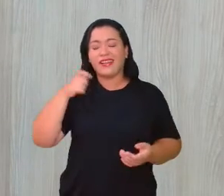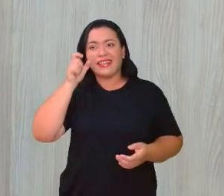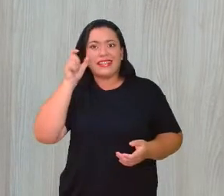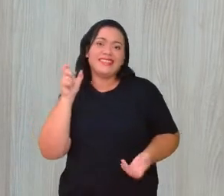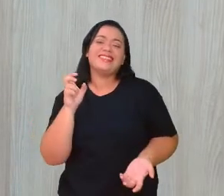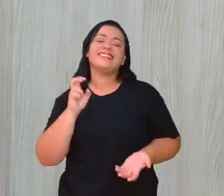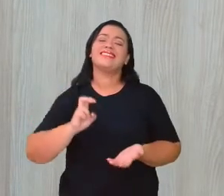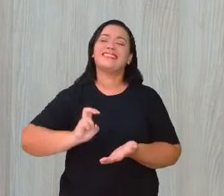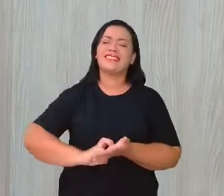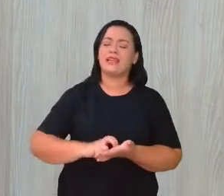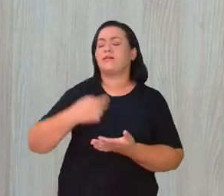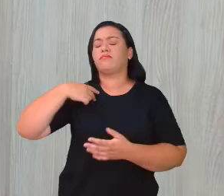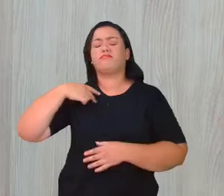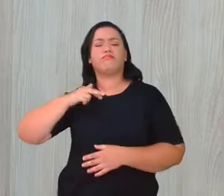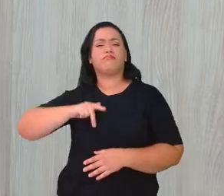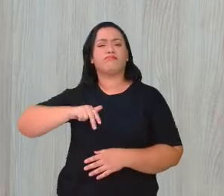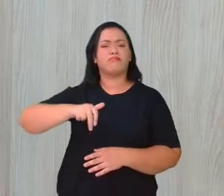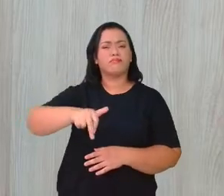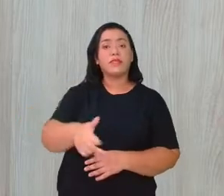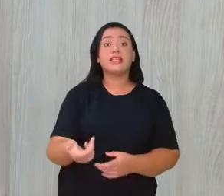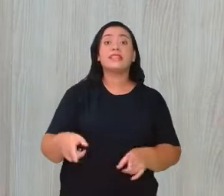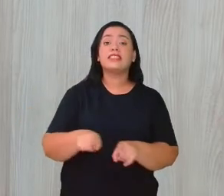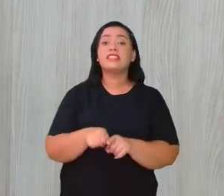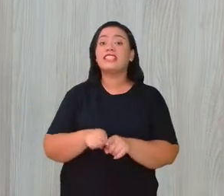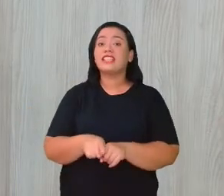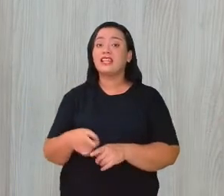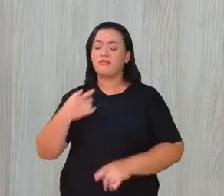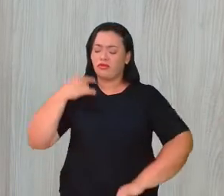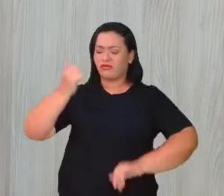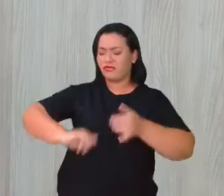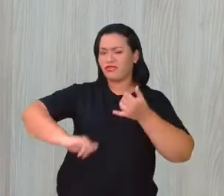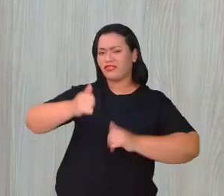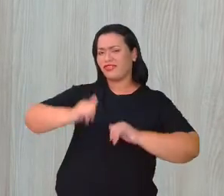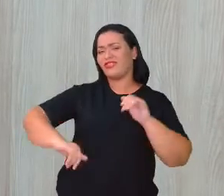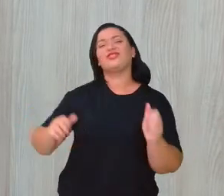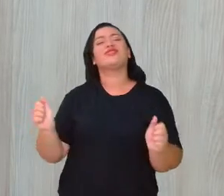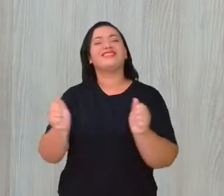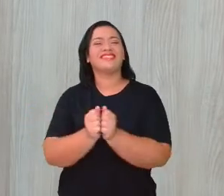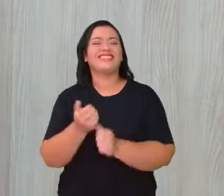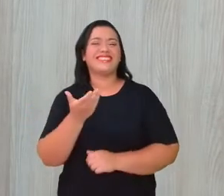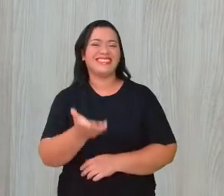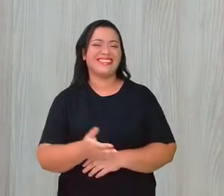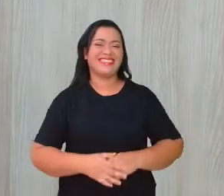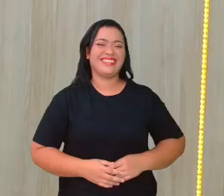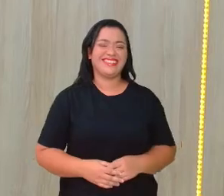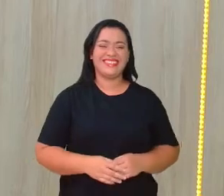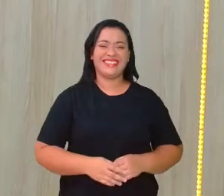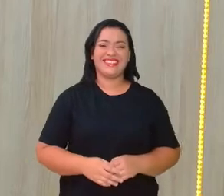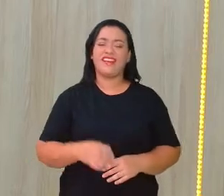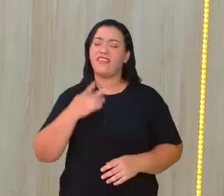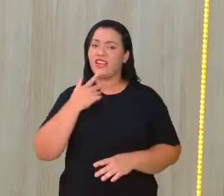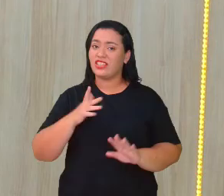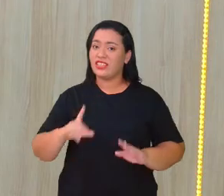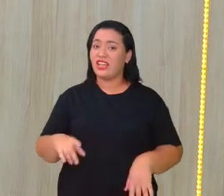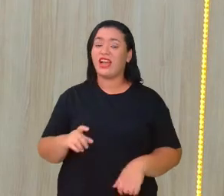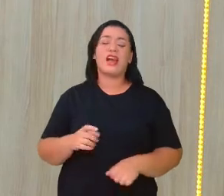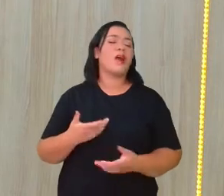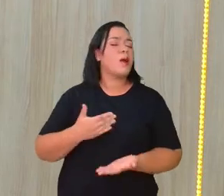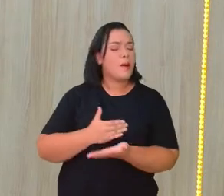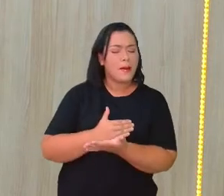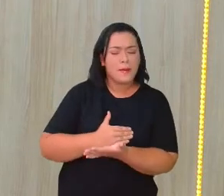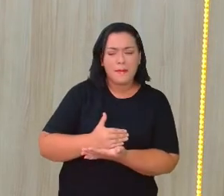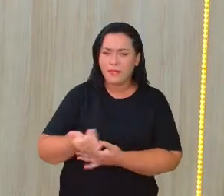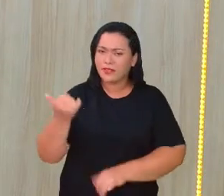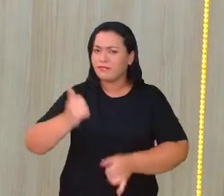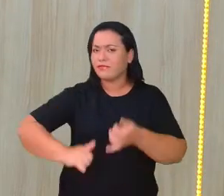dando aquelas caminhadas, já cheia de energia para estar aqui com vocês. Já começando no pique, não, professora? Já